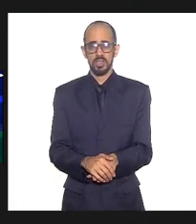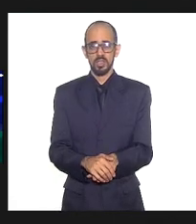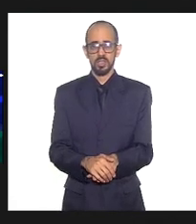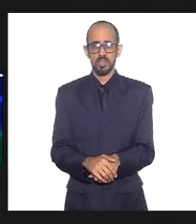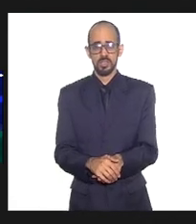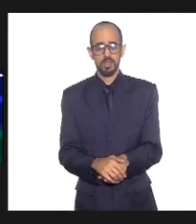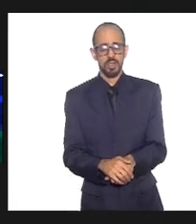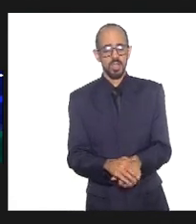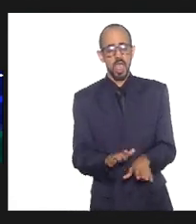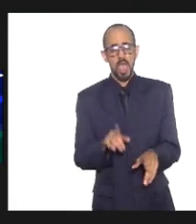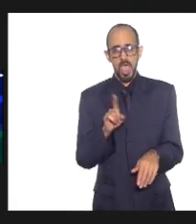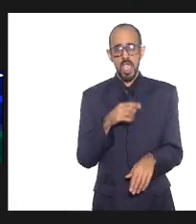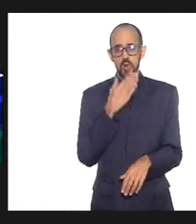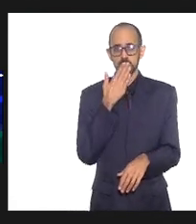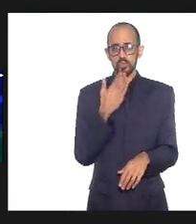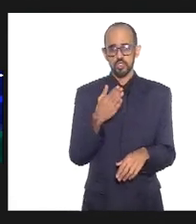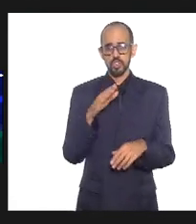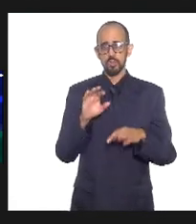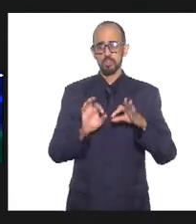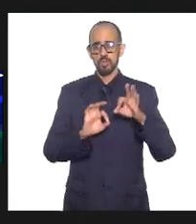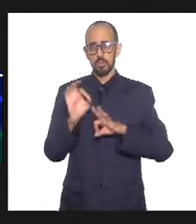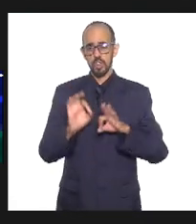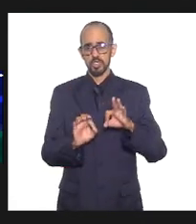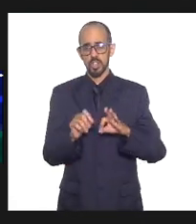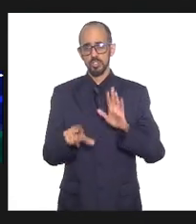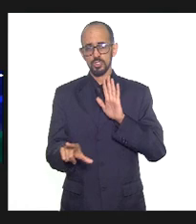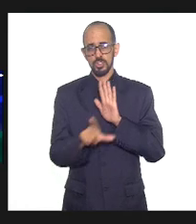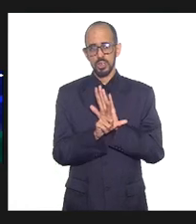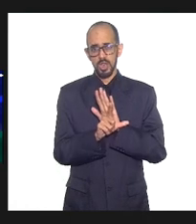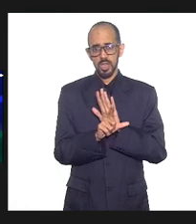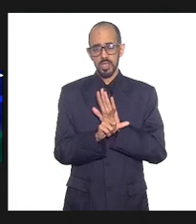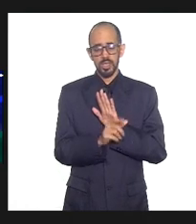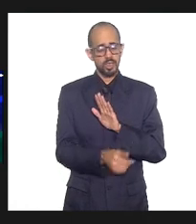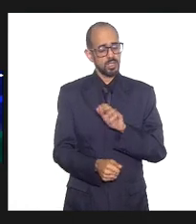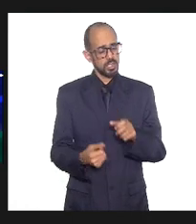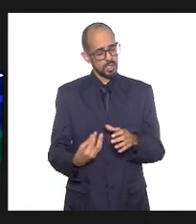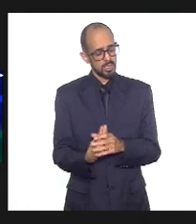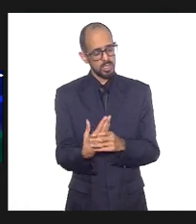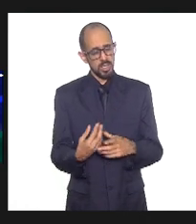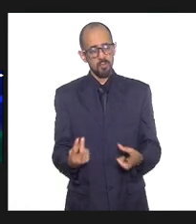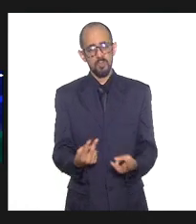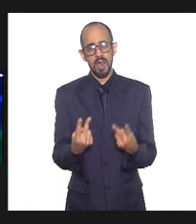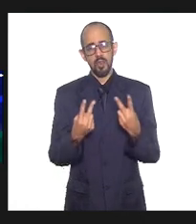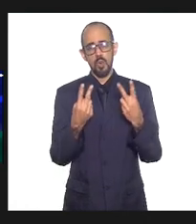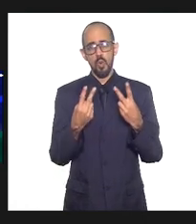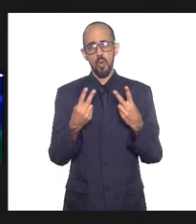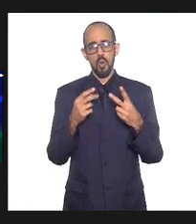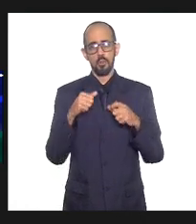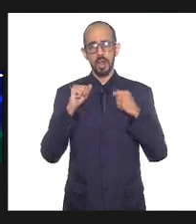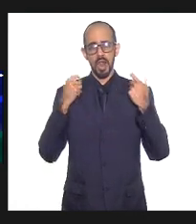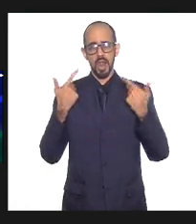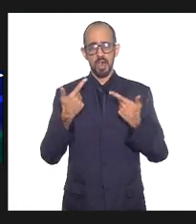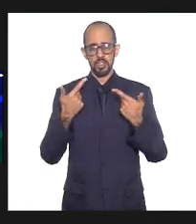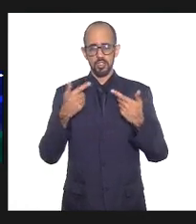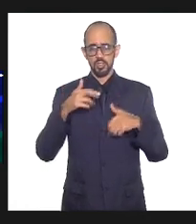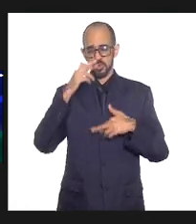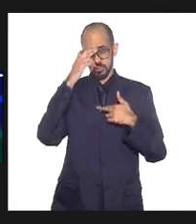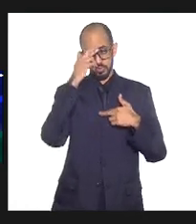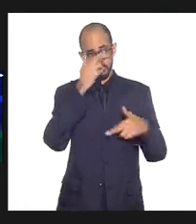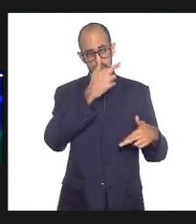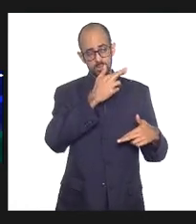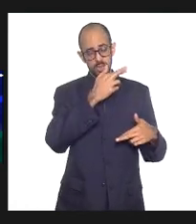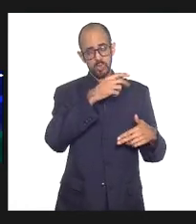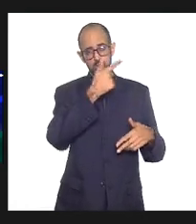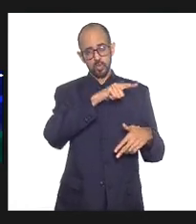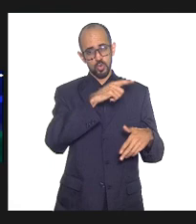tipo de projeto de lei que valoriza essa casa. Né? Com todo respeito a todos os